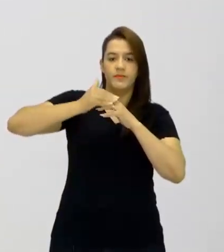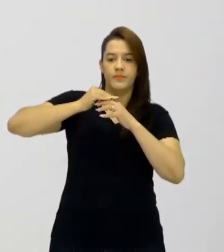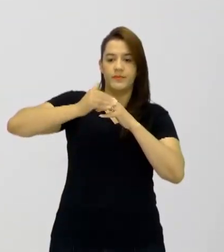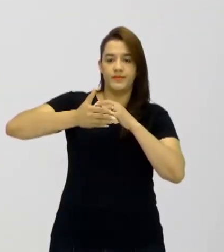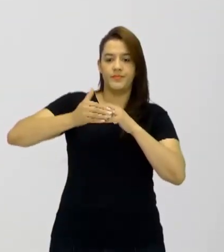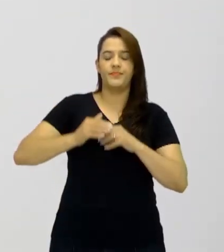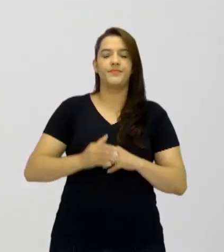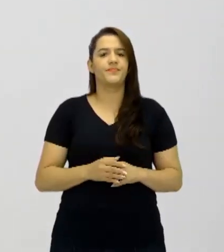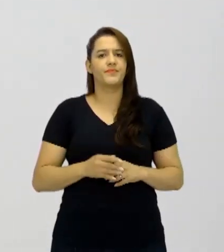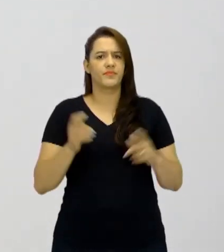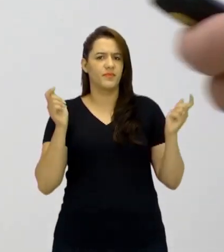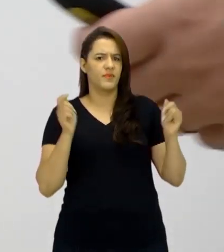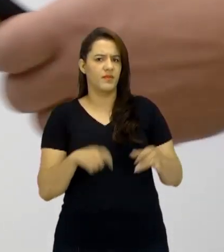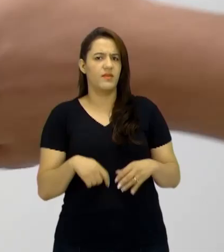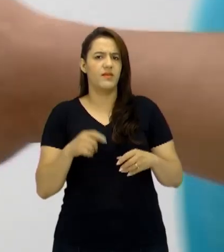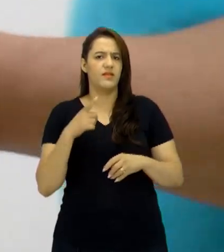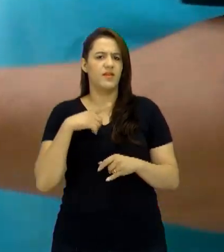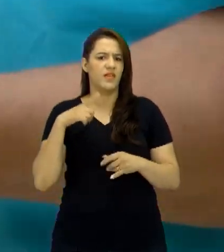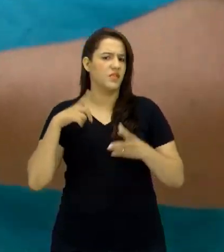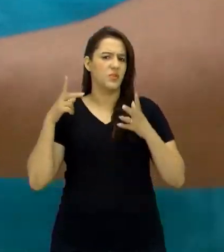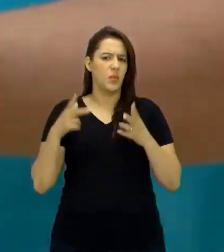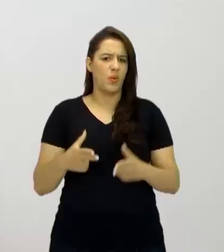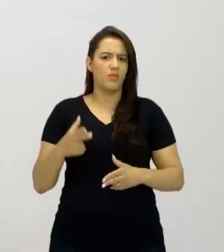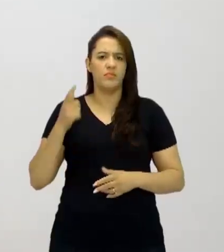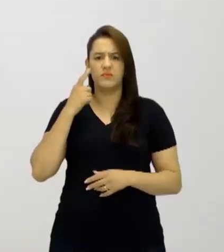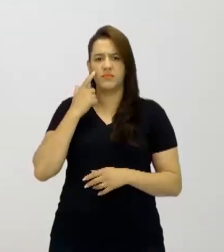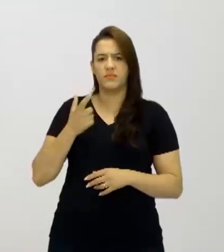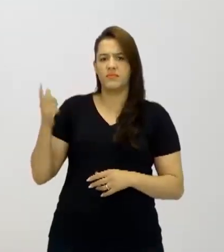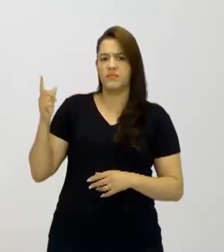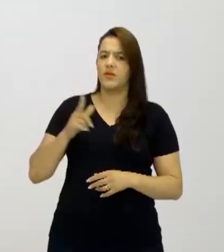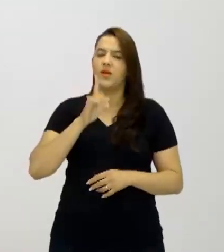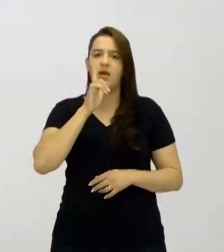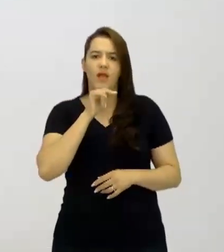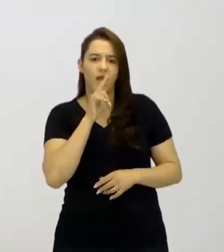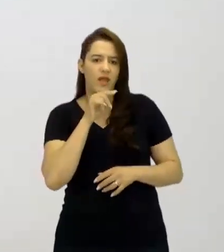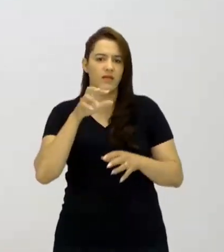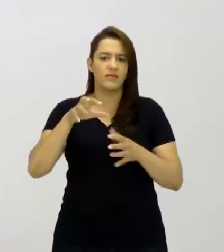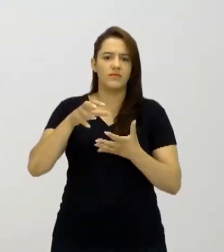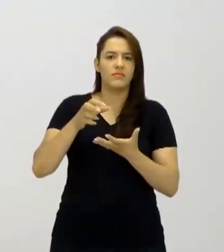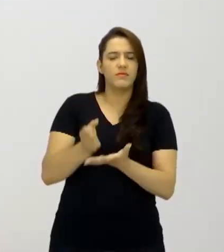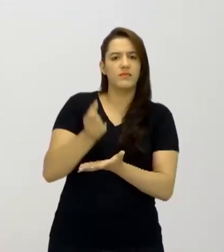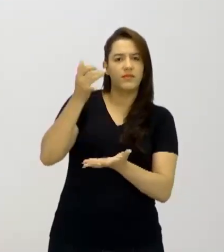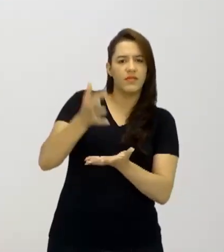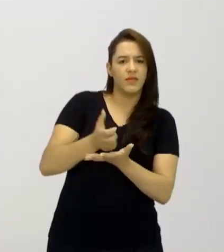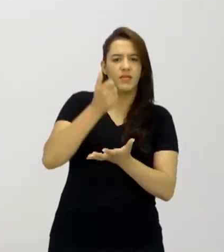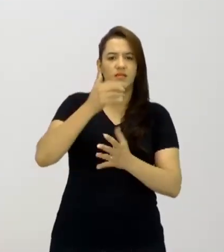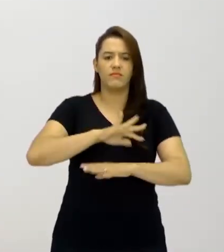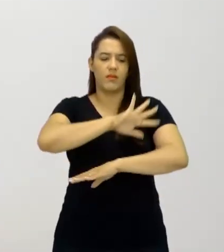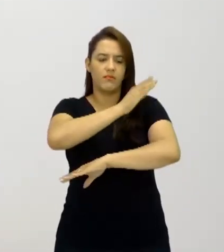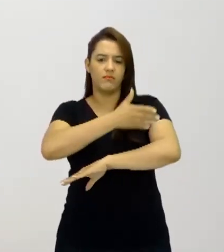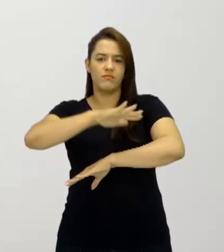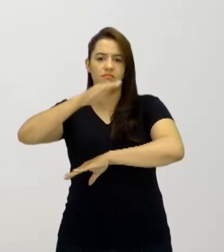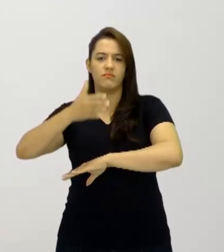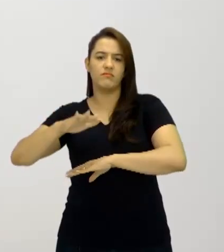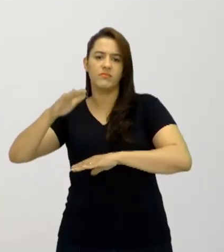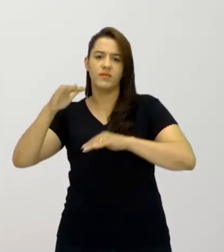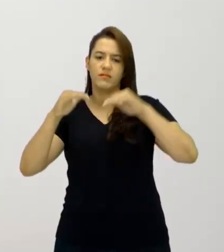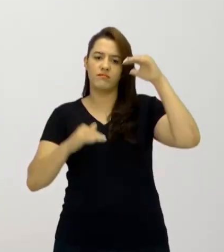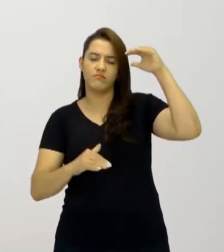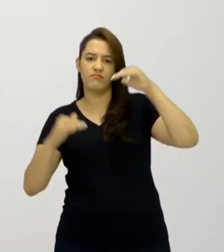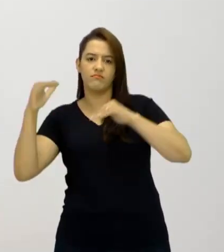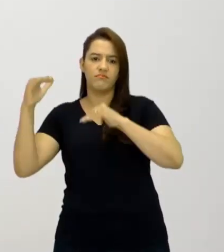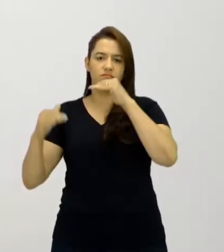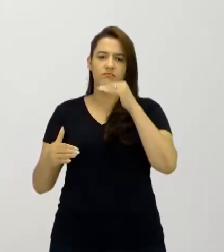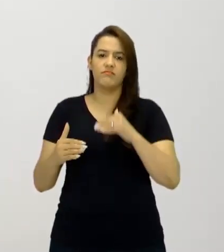lisinha. Mas será que o planeta é lisinho assim mesmo? A gente tem água, tem terra, tem rochas, tem montanhas, tem partes mais baixas e tudo